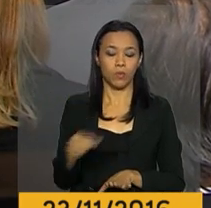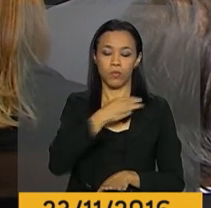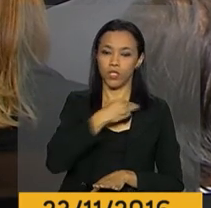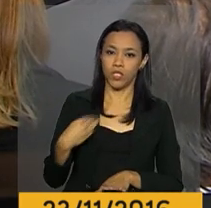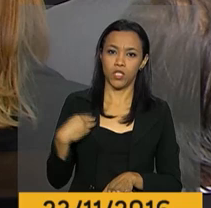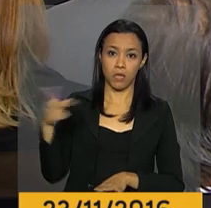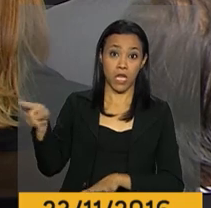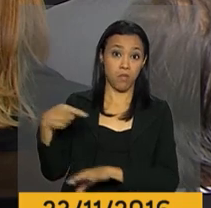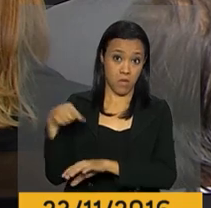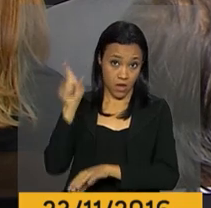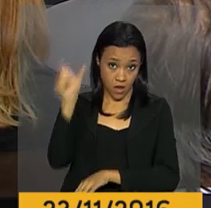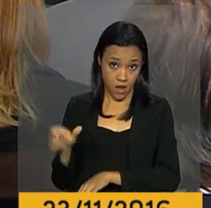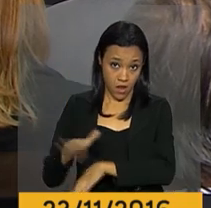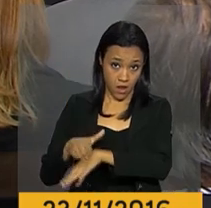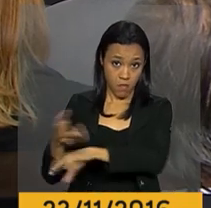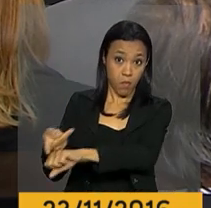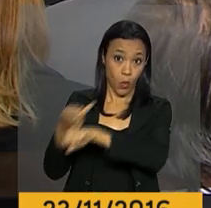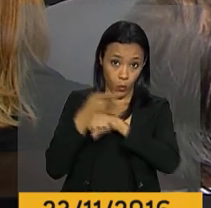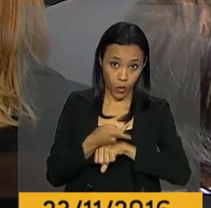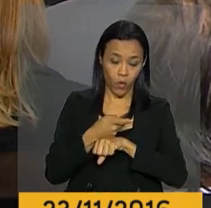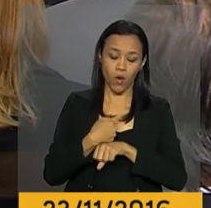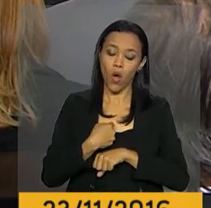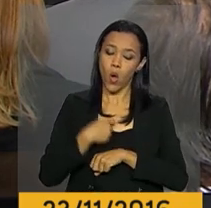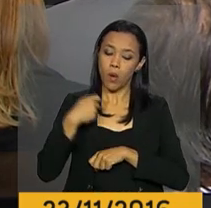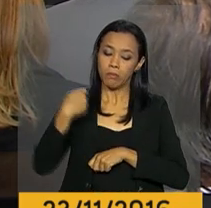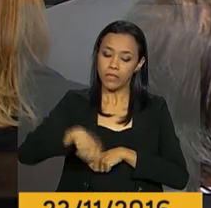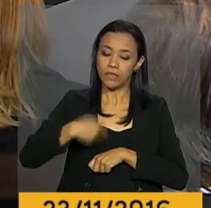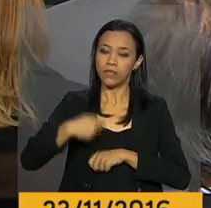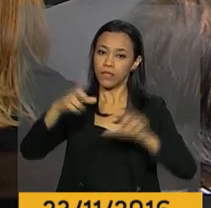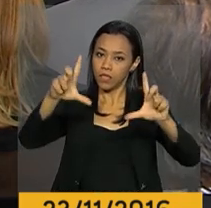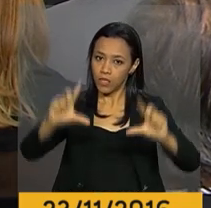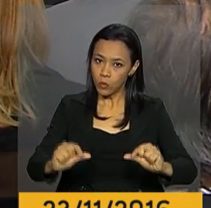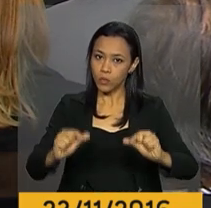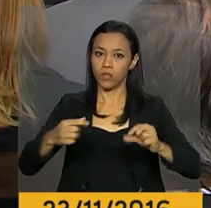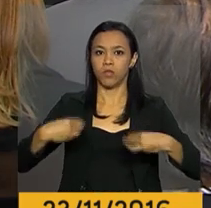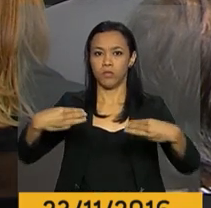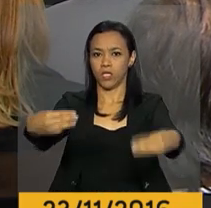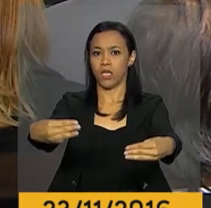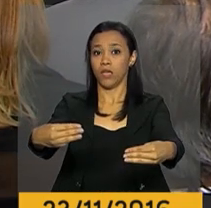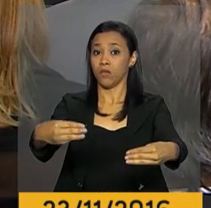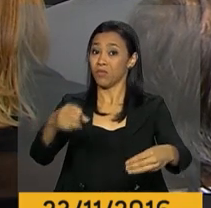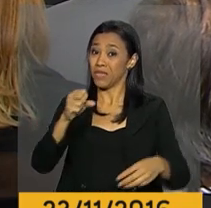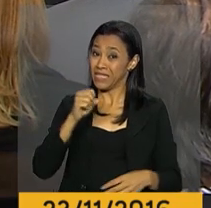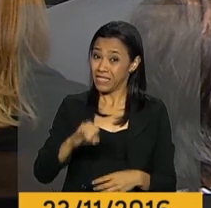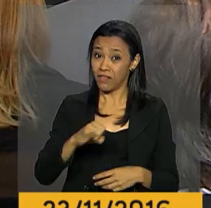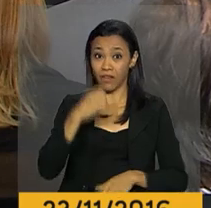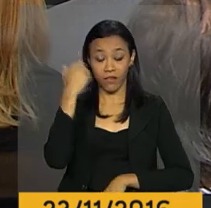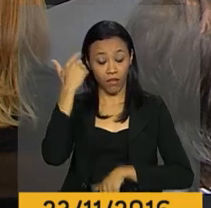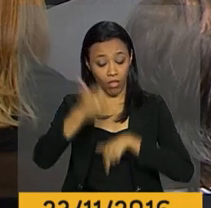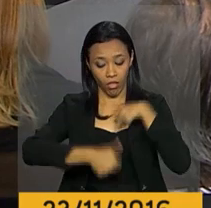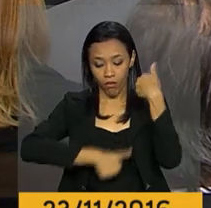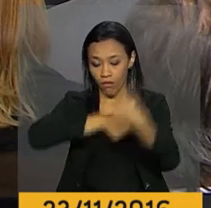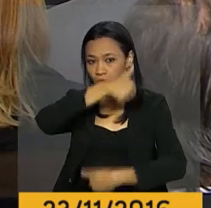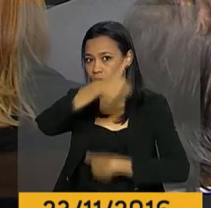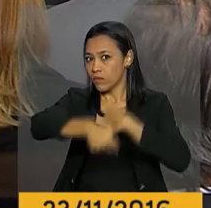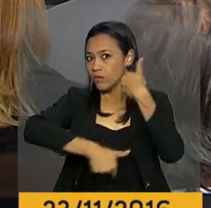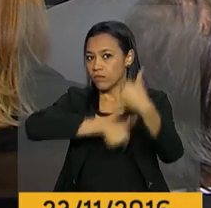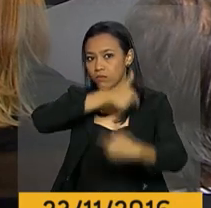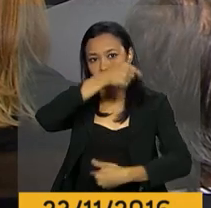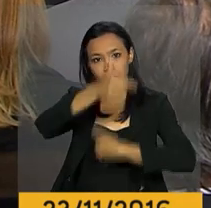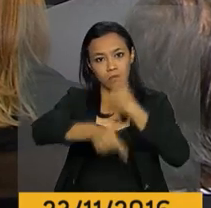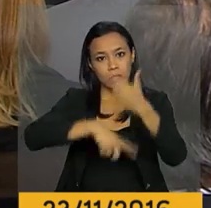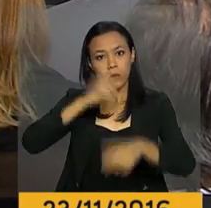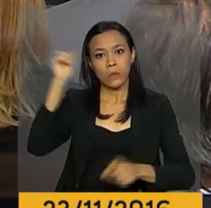mídia se o temer você tem que reduzir os ministérios porque senão você vai apoiar demais né então você